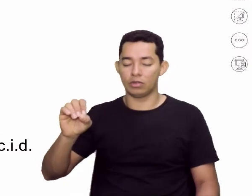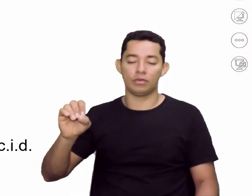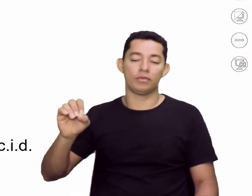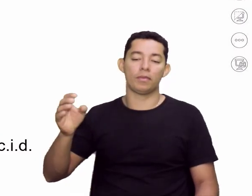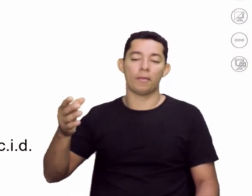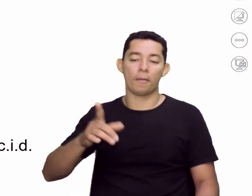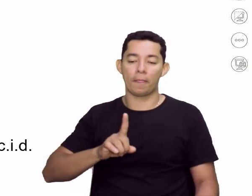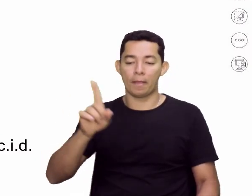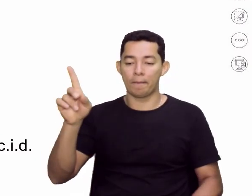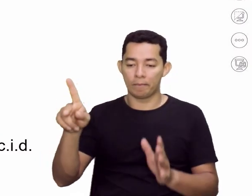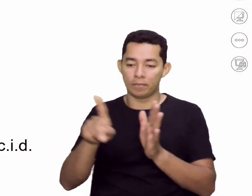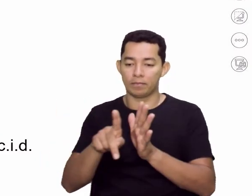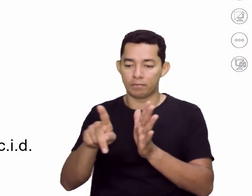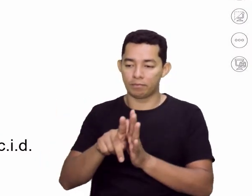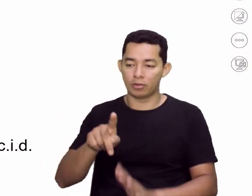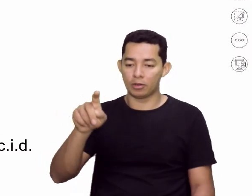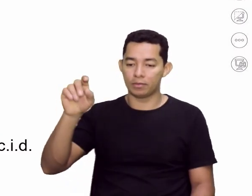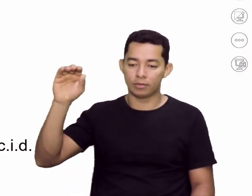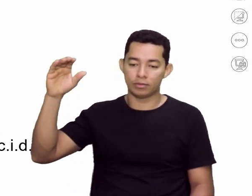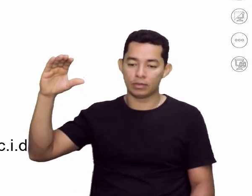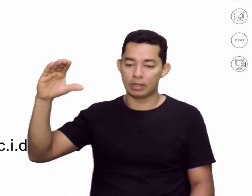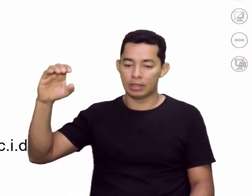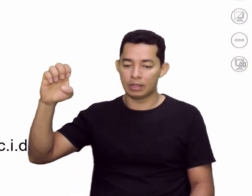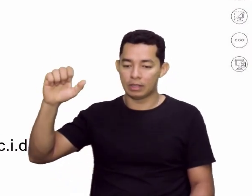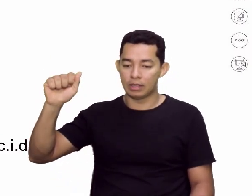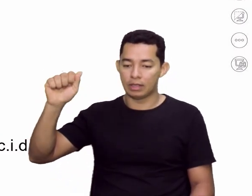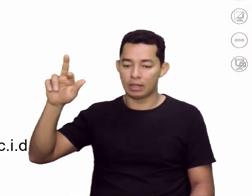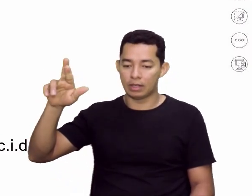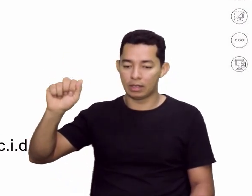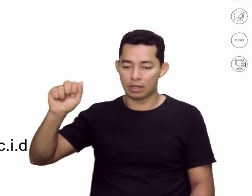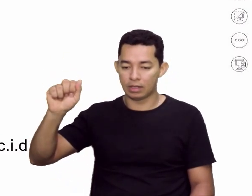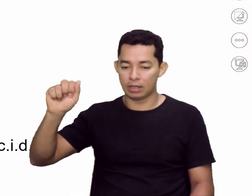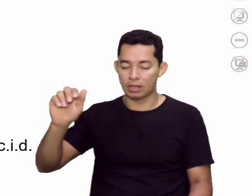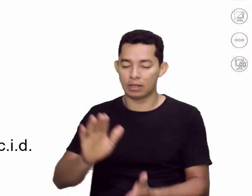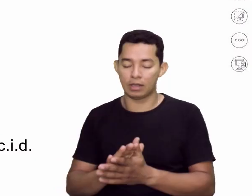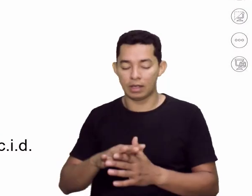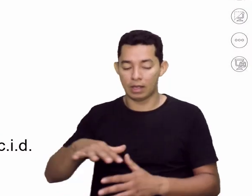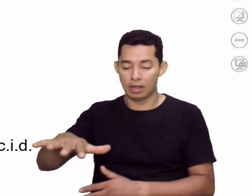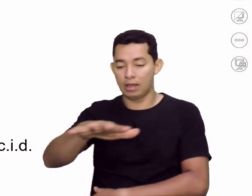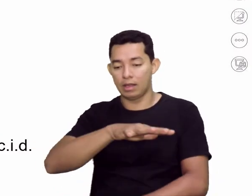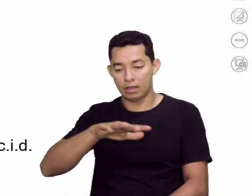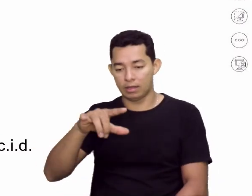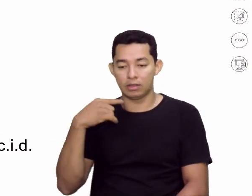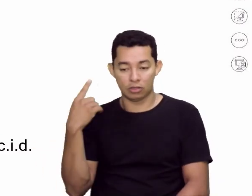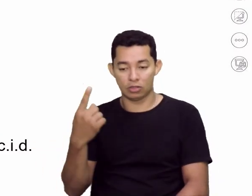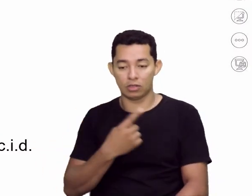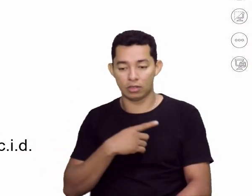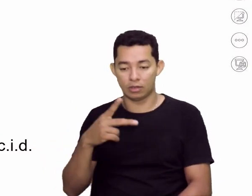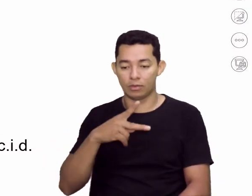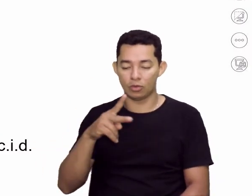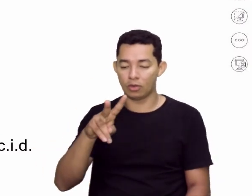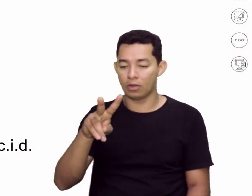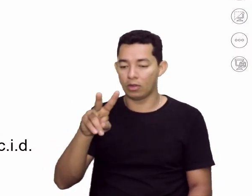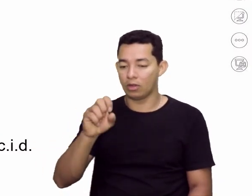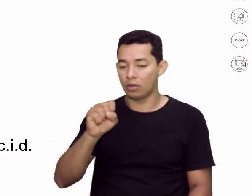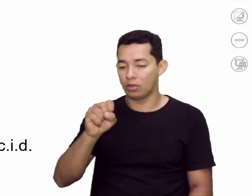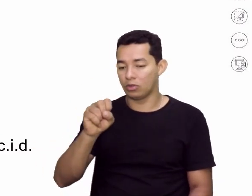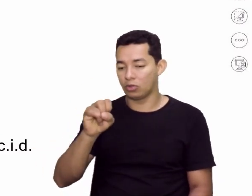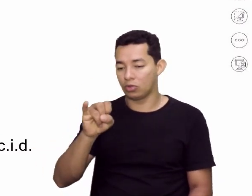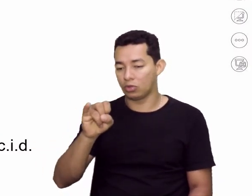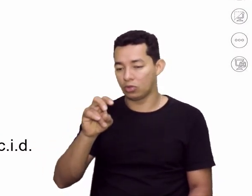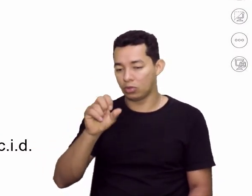aí, terra da nossa maravilhosa professora Suzana Vasconcelos, né? A Grande